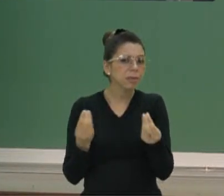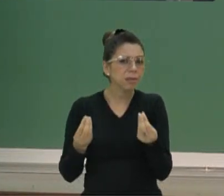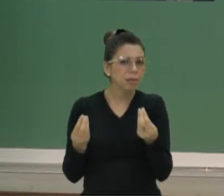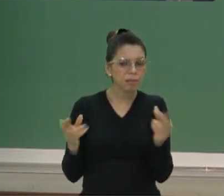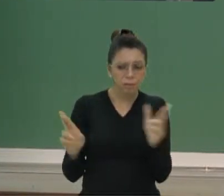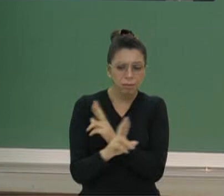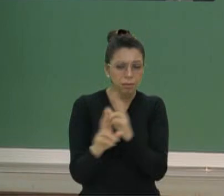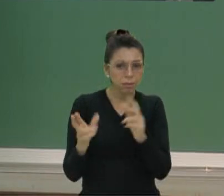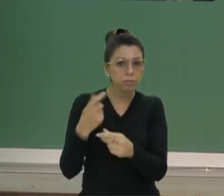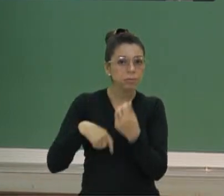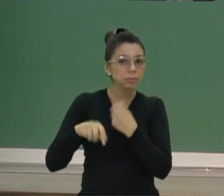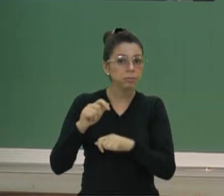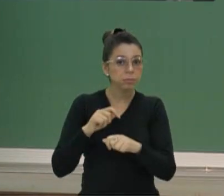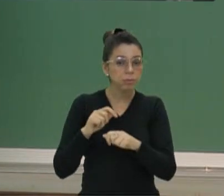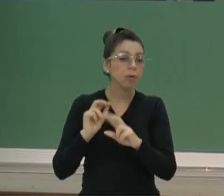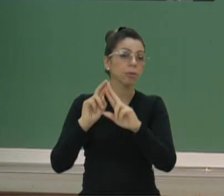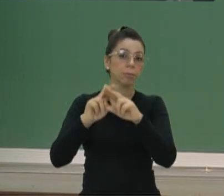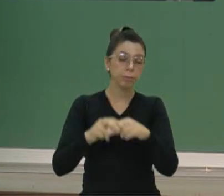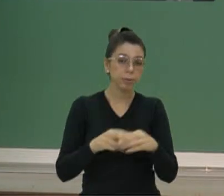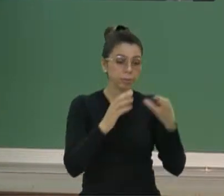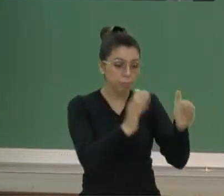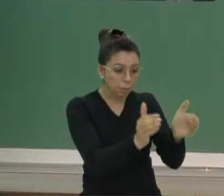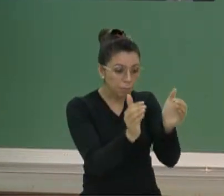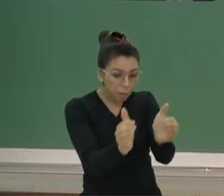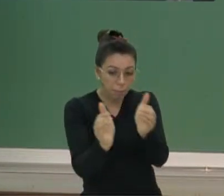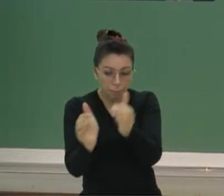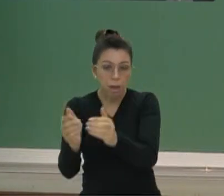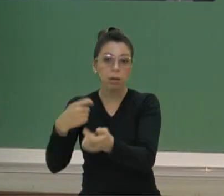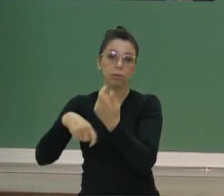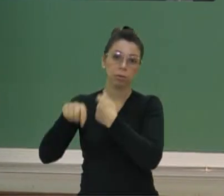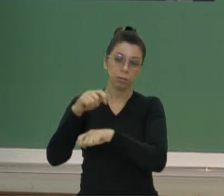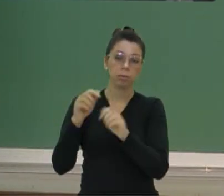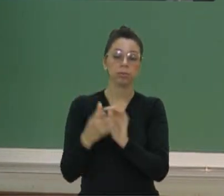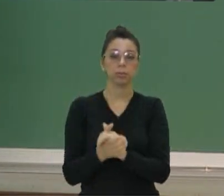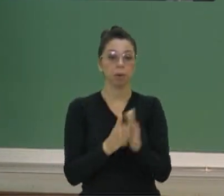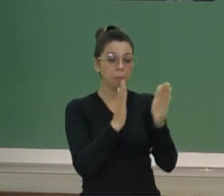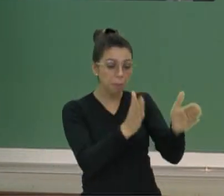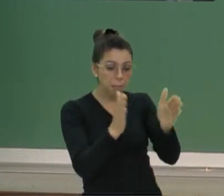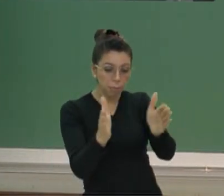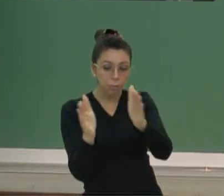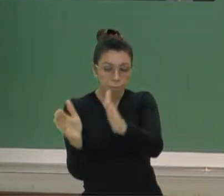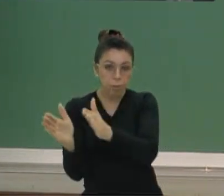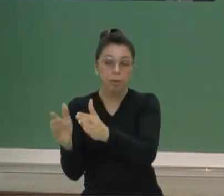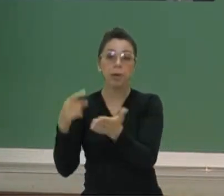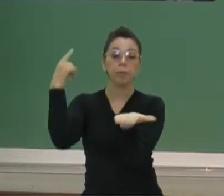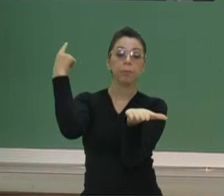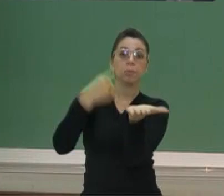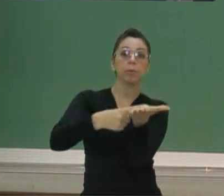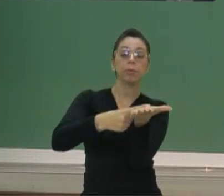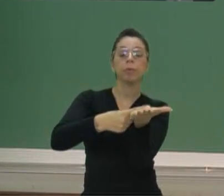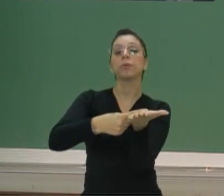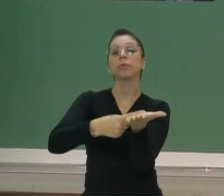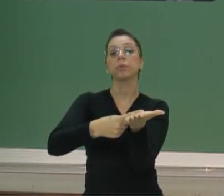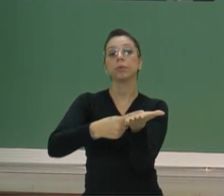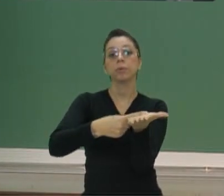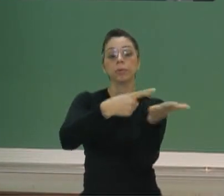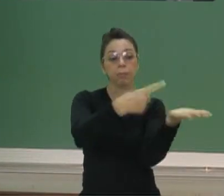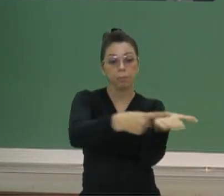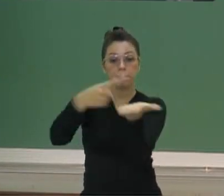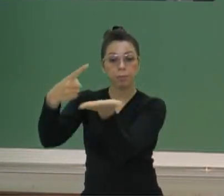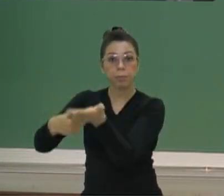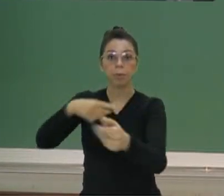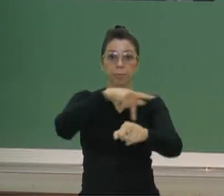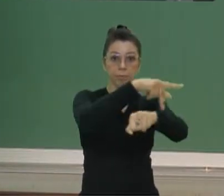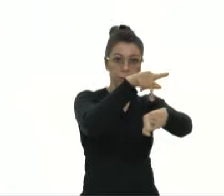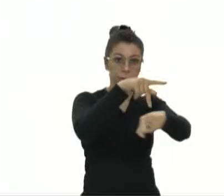relação econômica. E por isso vem blocos econômicos. Vimos que blocos econômicos é um acordo feito entre